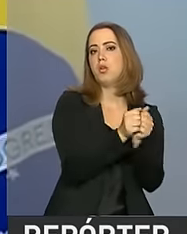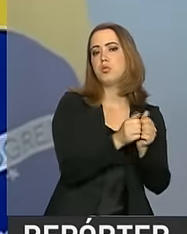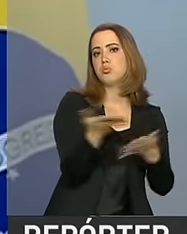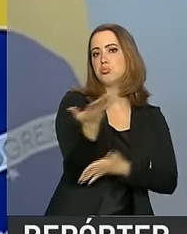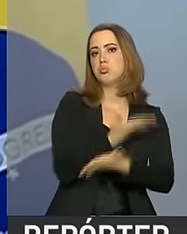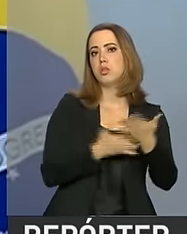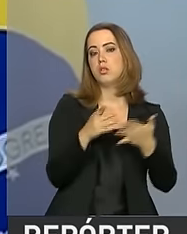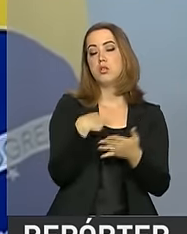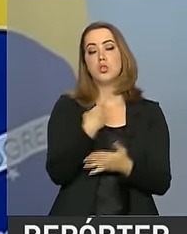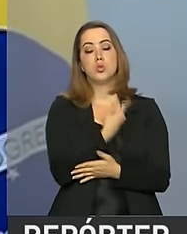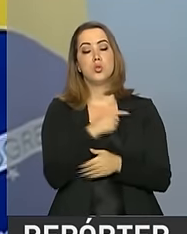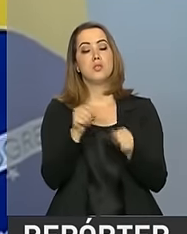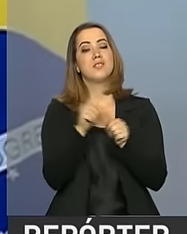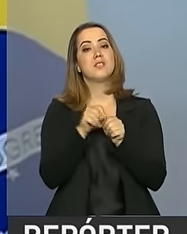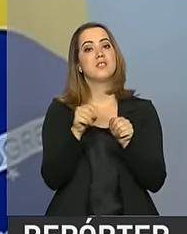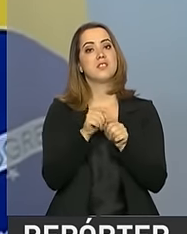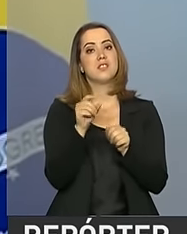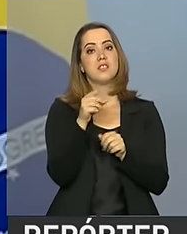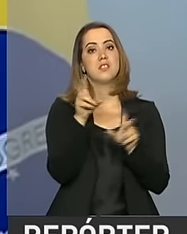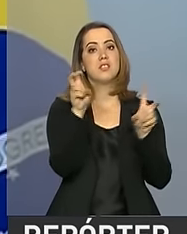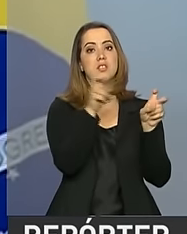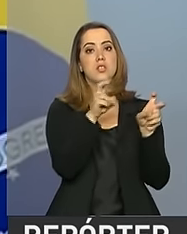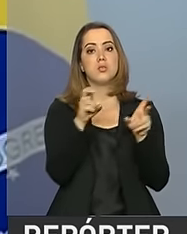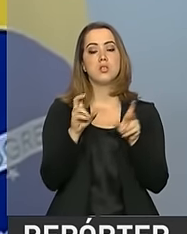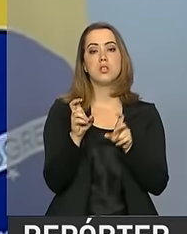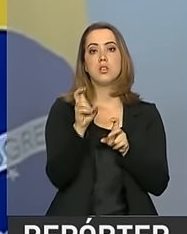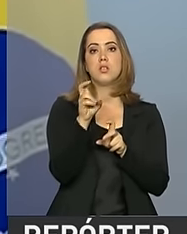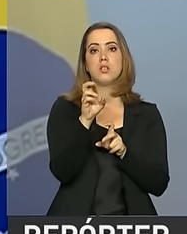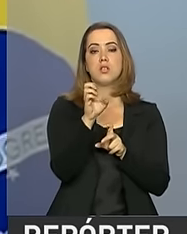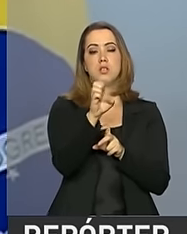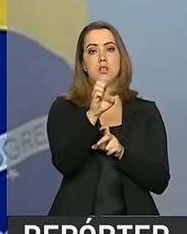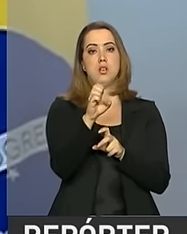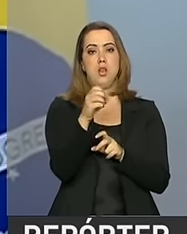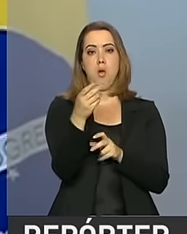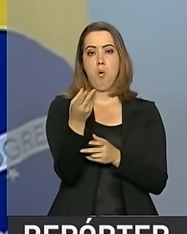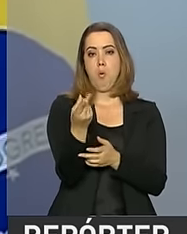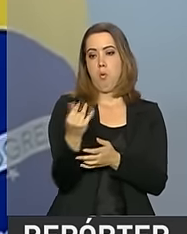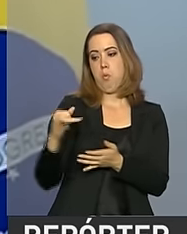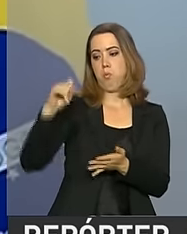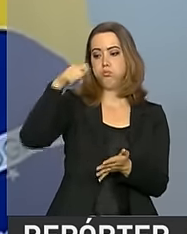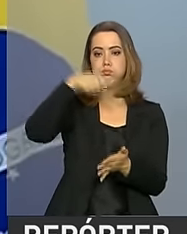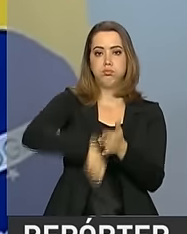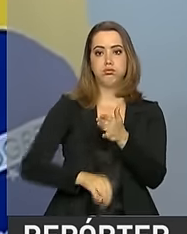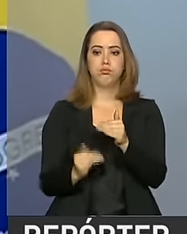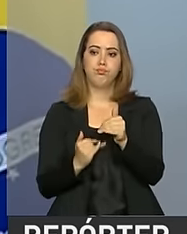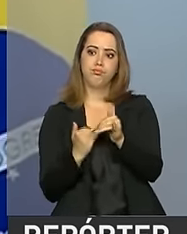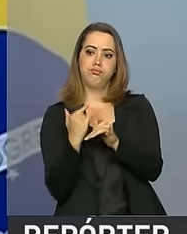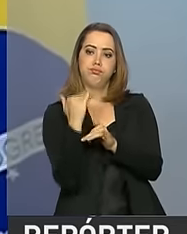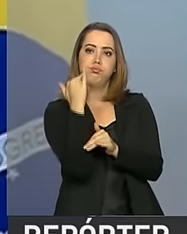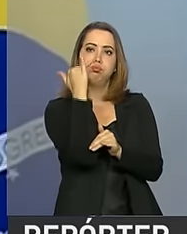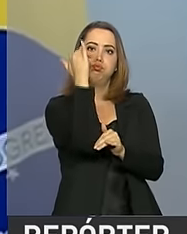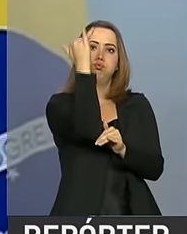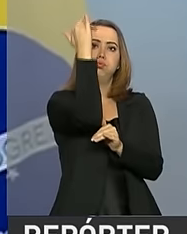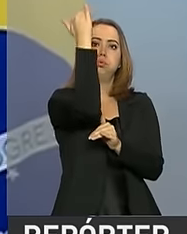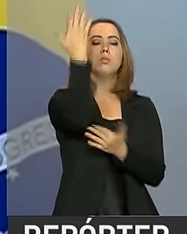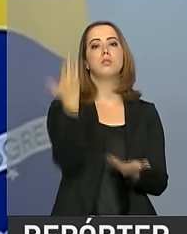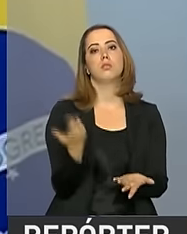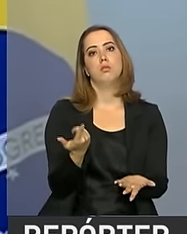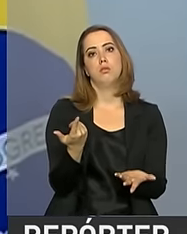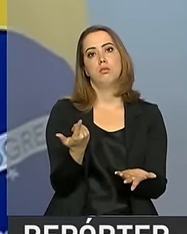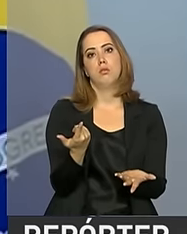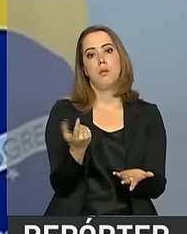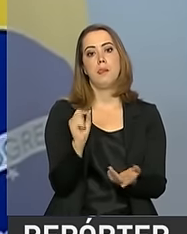fazemos aquilo que é chamado de escalada tributária, escalada tarifária. Basicamente, o que é